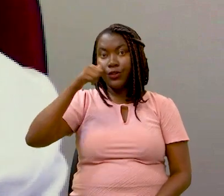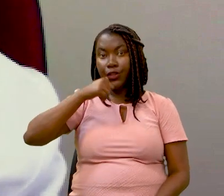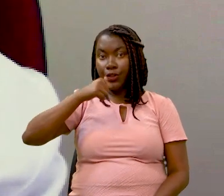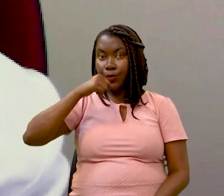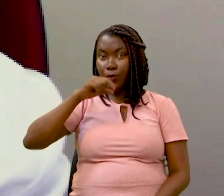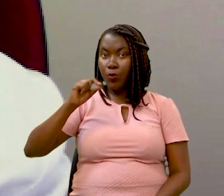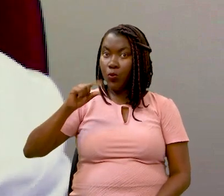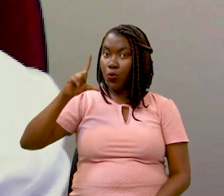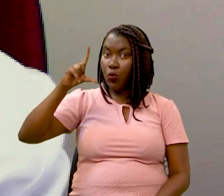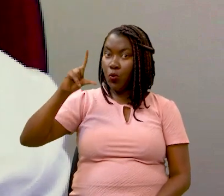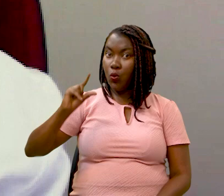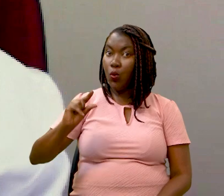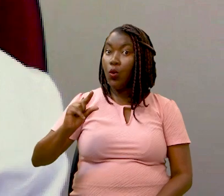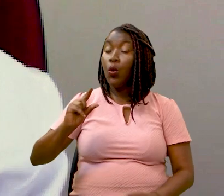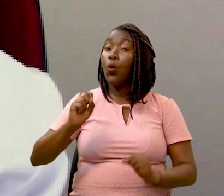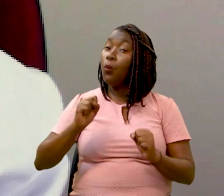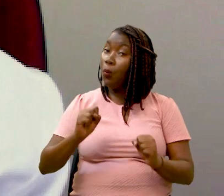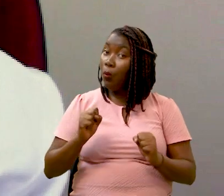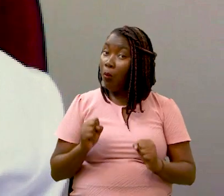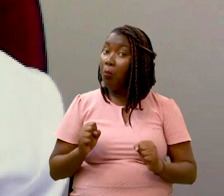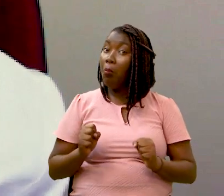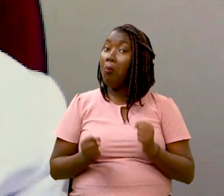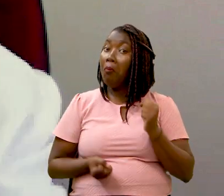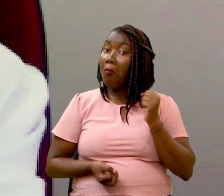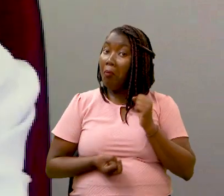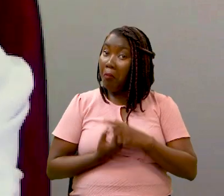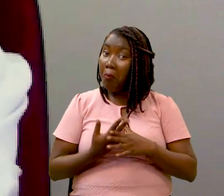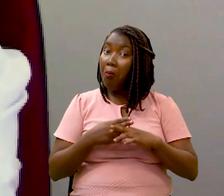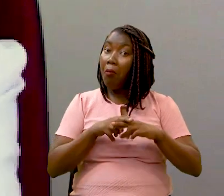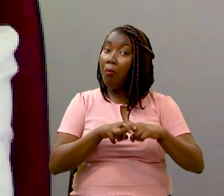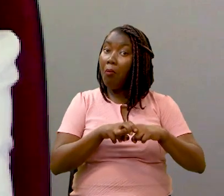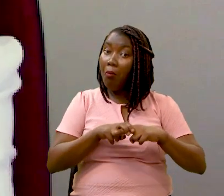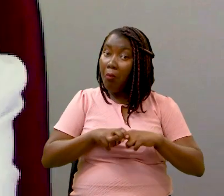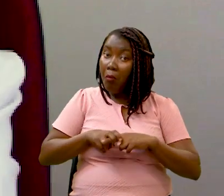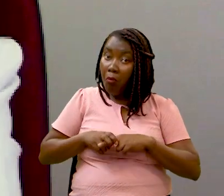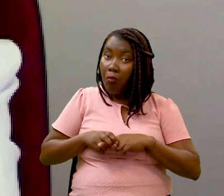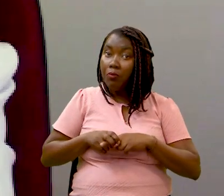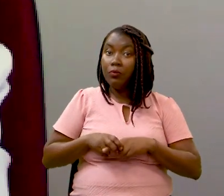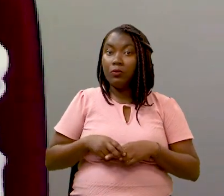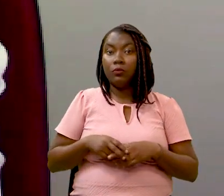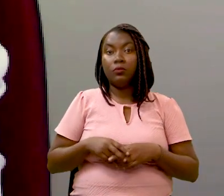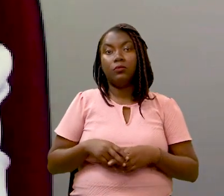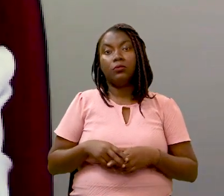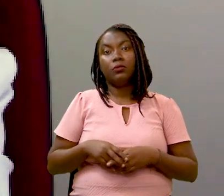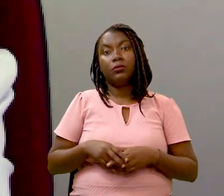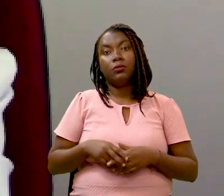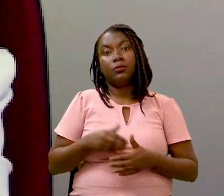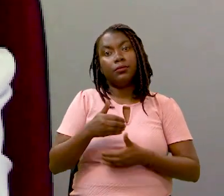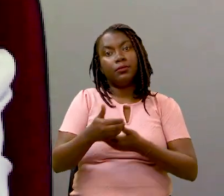uma dose, não é? Porque pode ser um fator